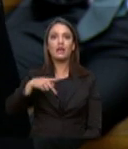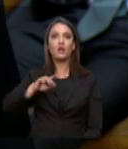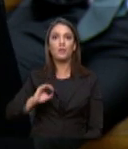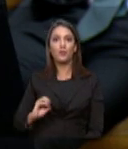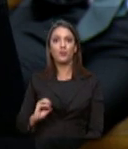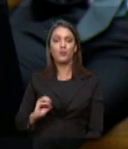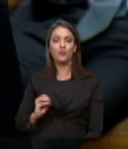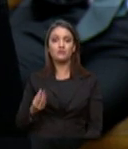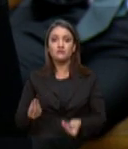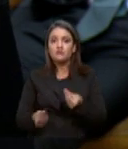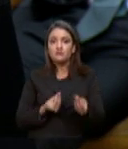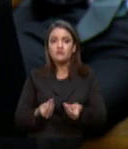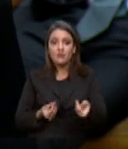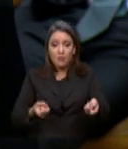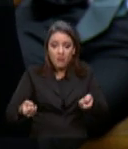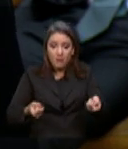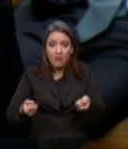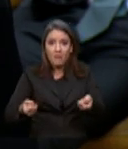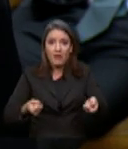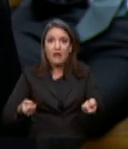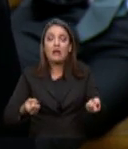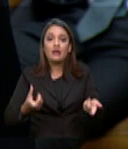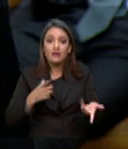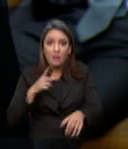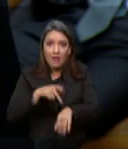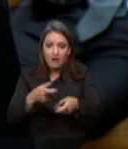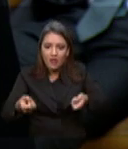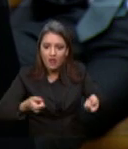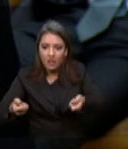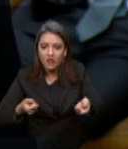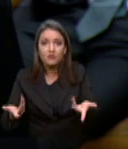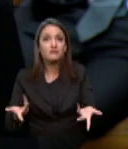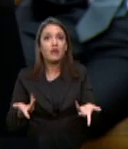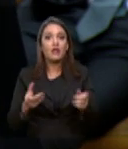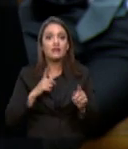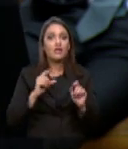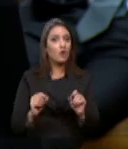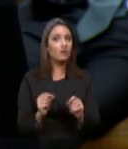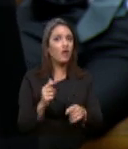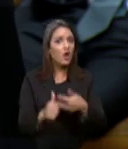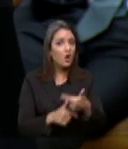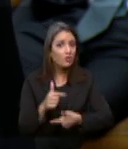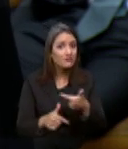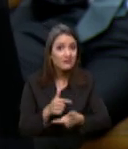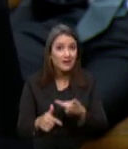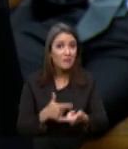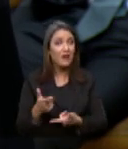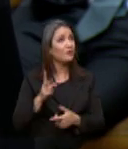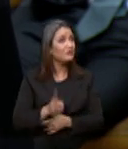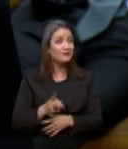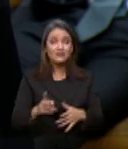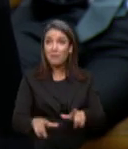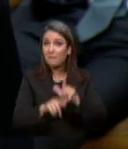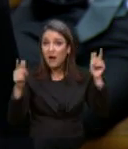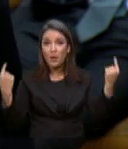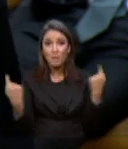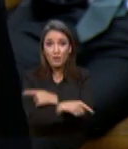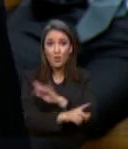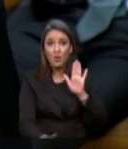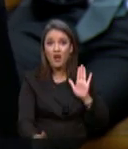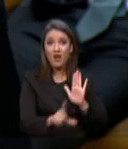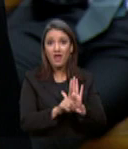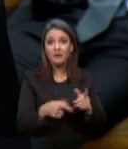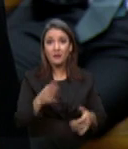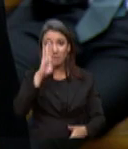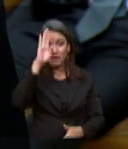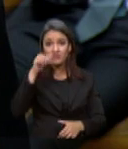garimpo, uma atividade extremamente danosa, uma atividade que anda sempre no curso da ilegalidade. E, sobretudo, na